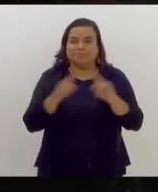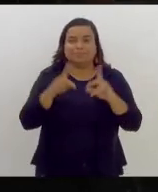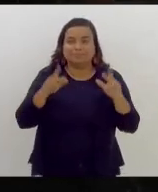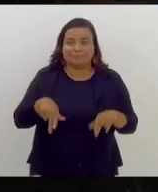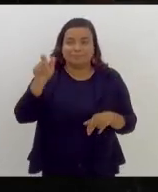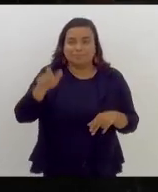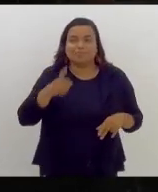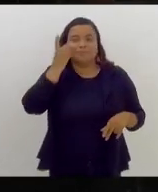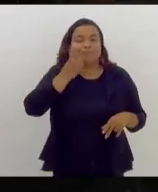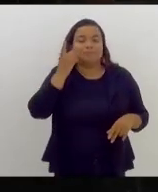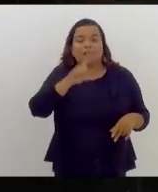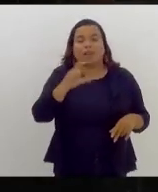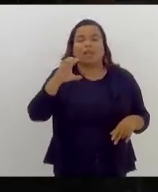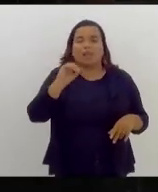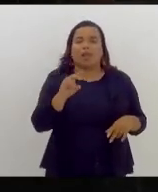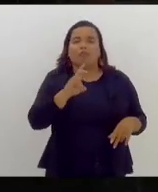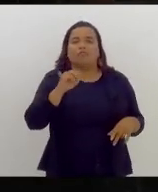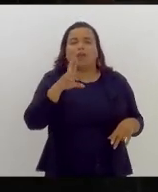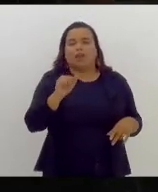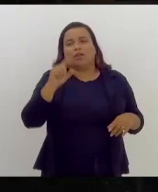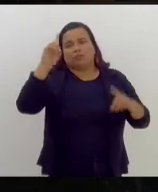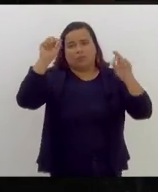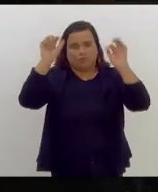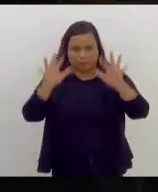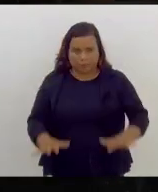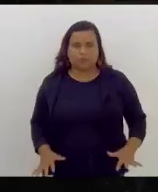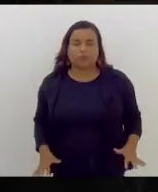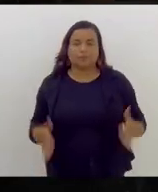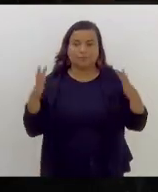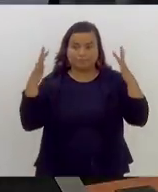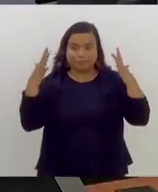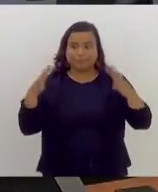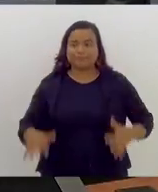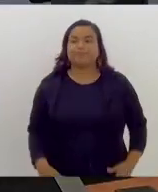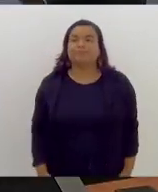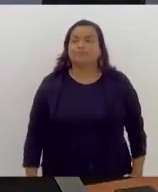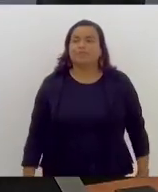o deputado Léo Vieira. Deus o abençoe.